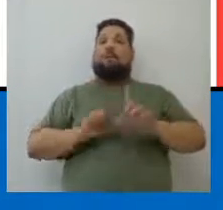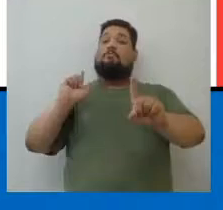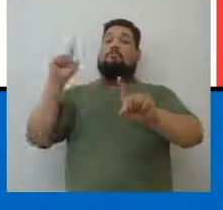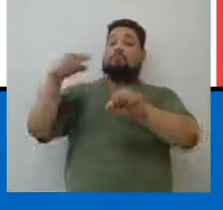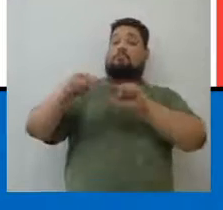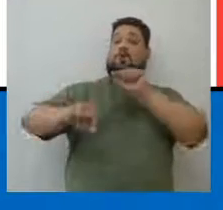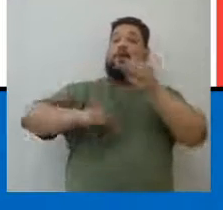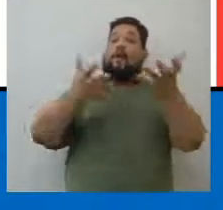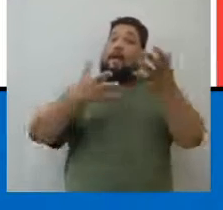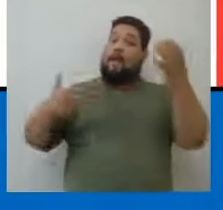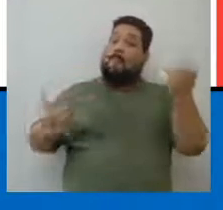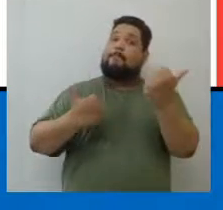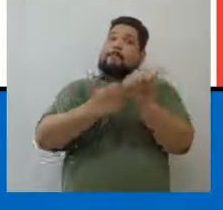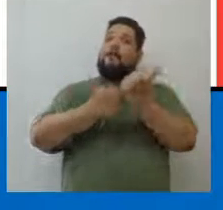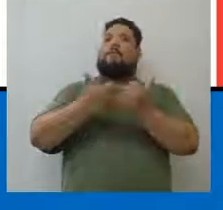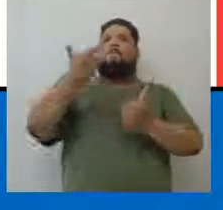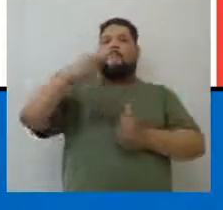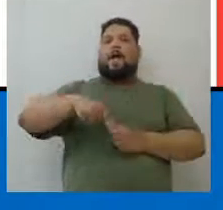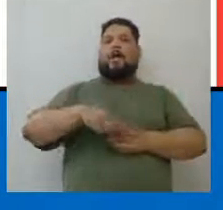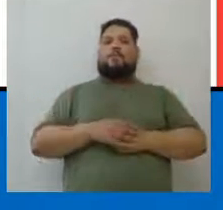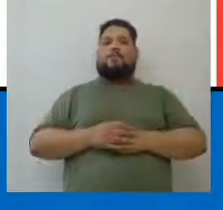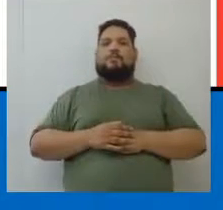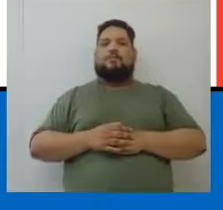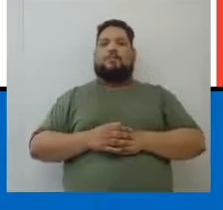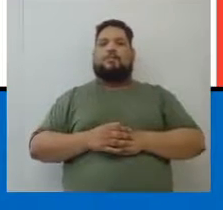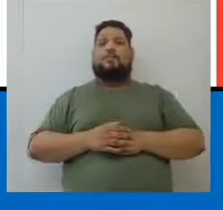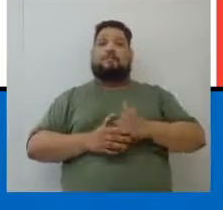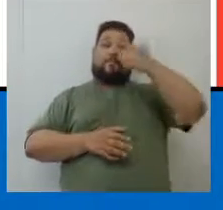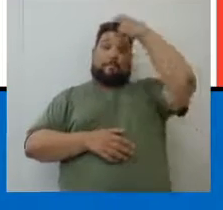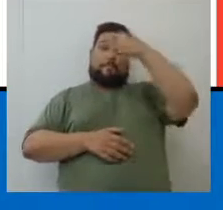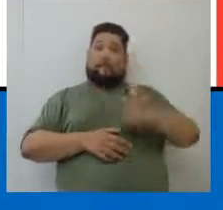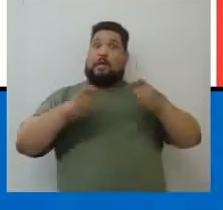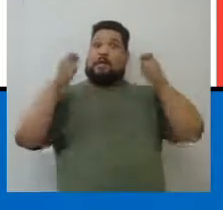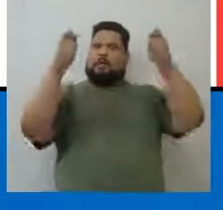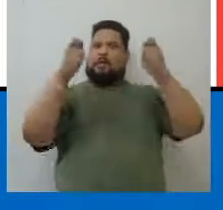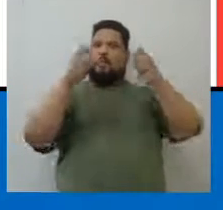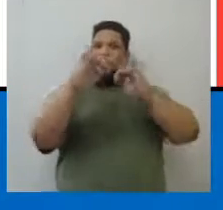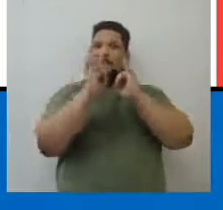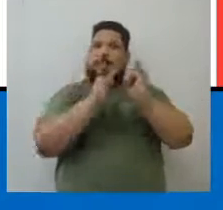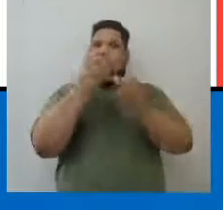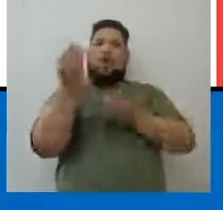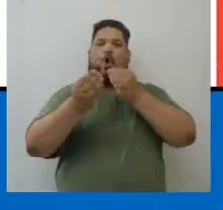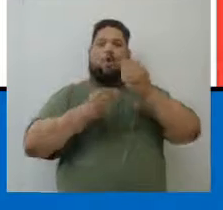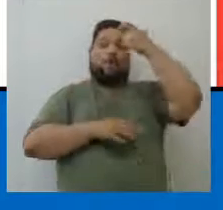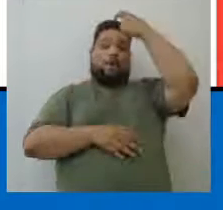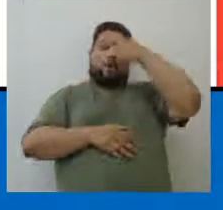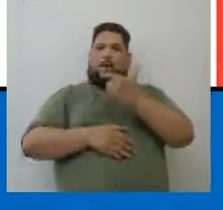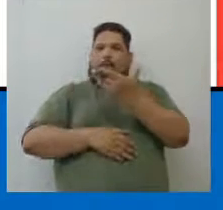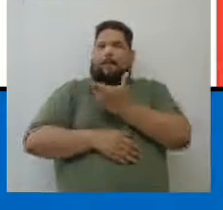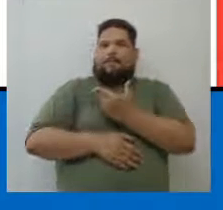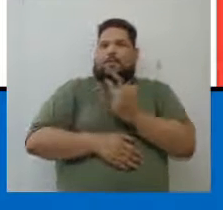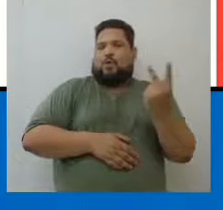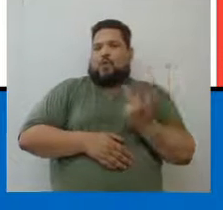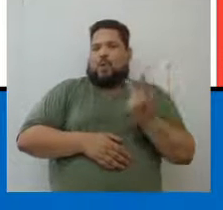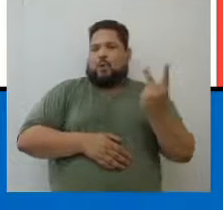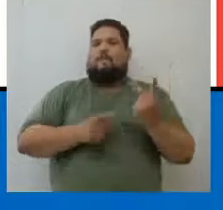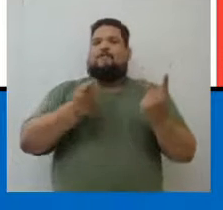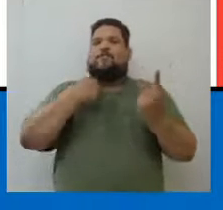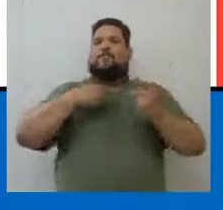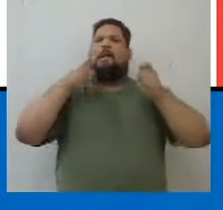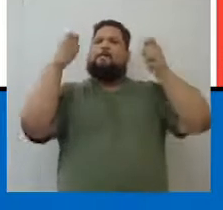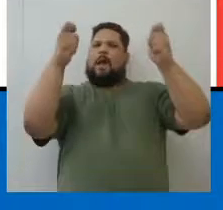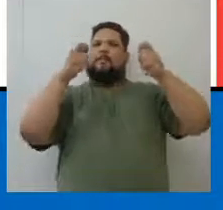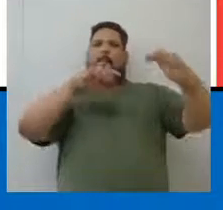de buscar apoio. Então, o que é que o cyberativista faz? Tá eu e mais 2 amigos aqui querendo levantar um